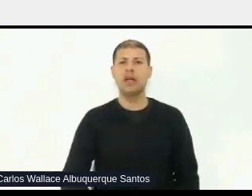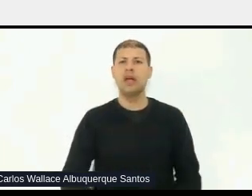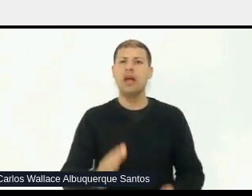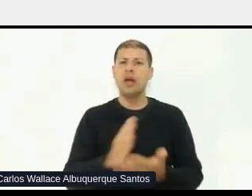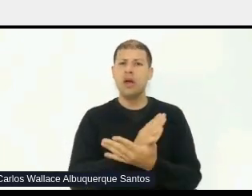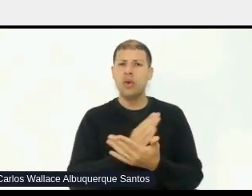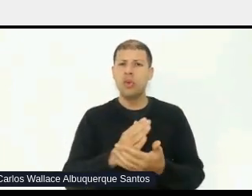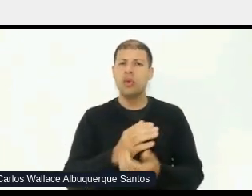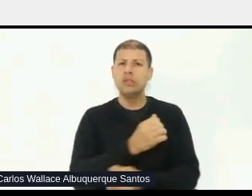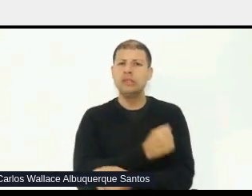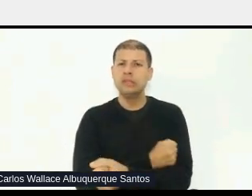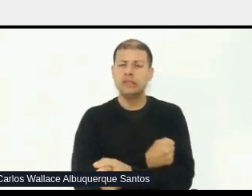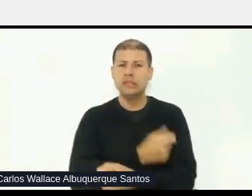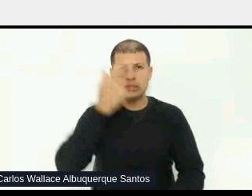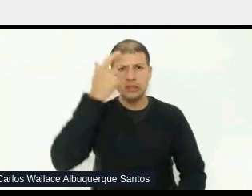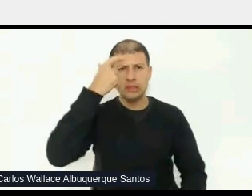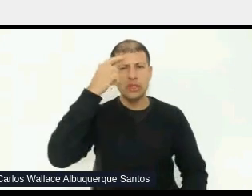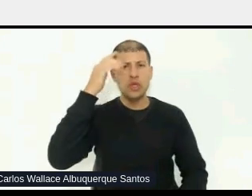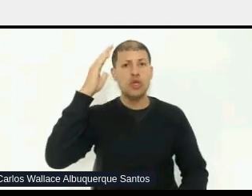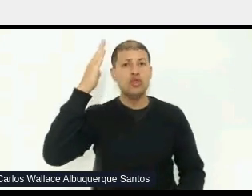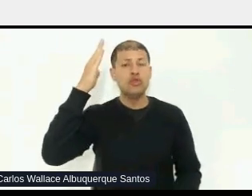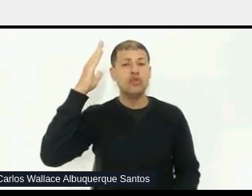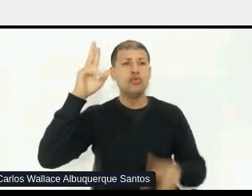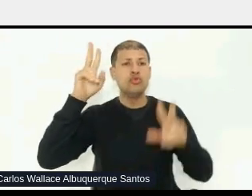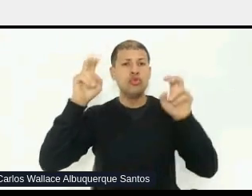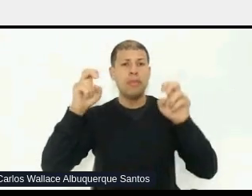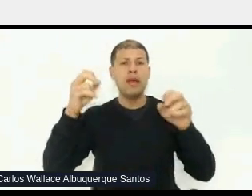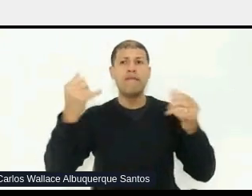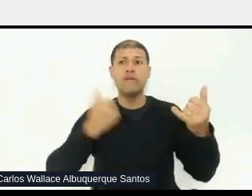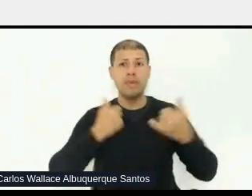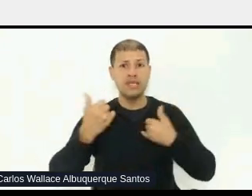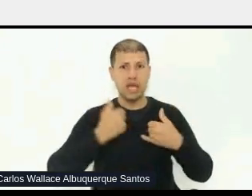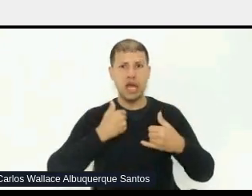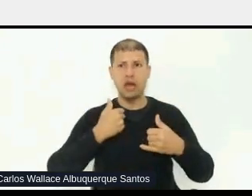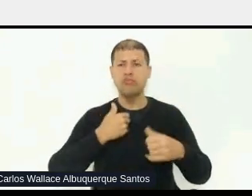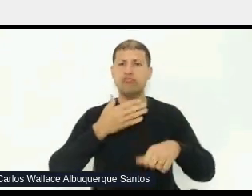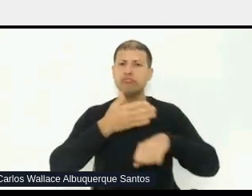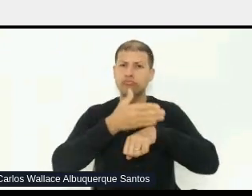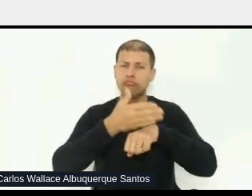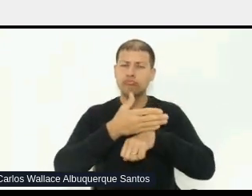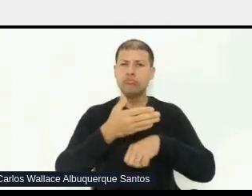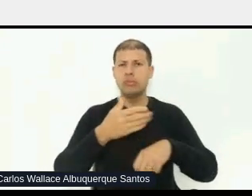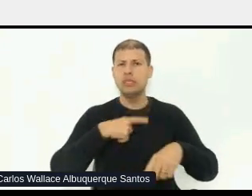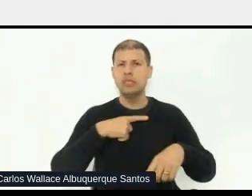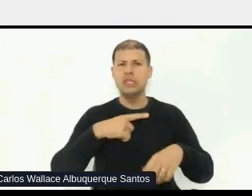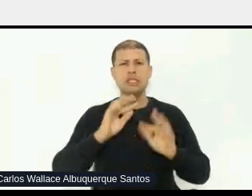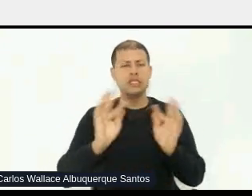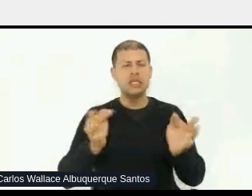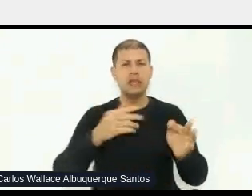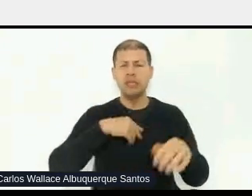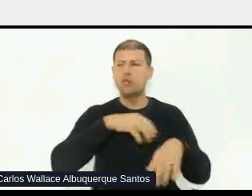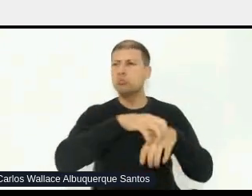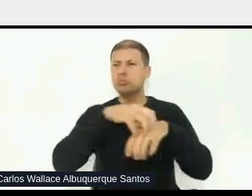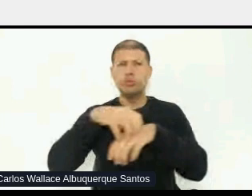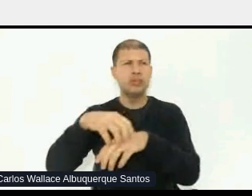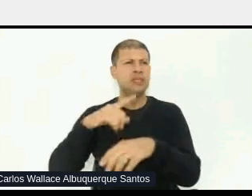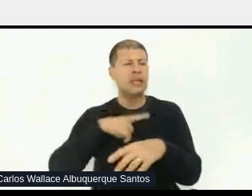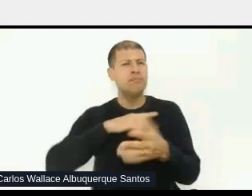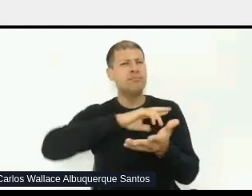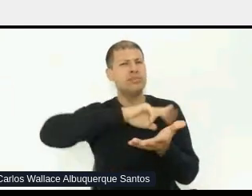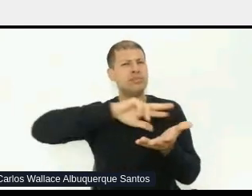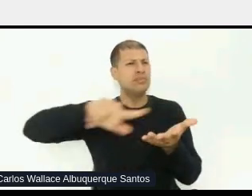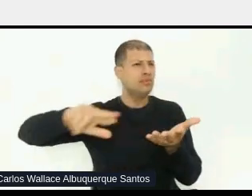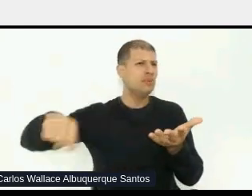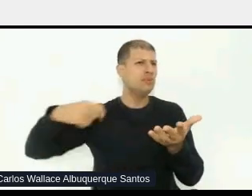com relação ao acesso à informação, coisas simples no dia a dia, locomoção, tem muita coisa ainda que a gente tem que aprender